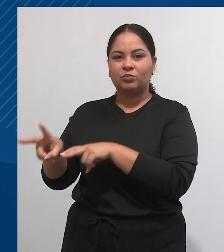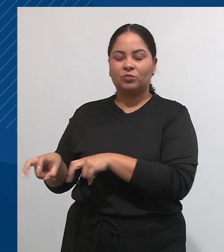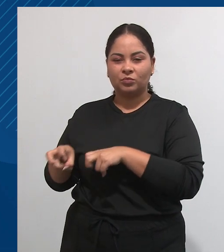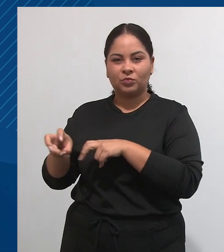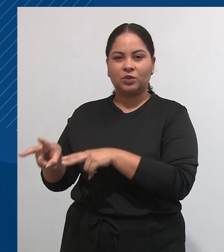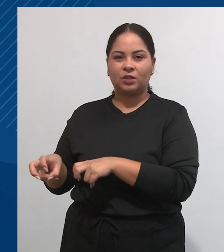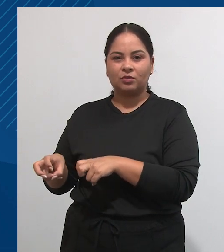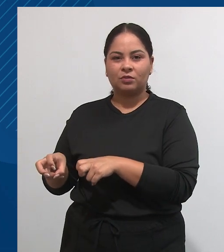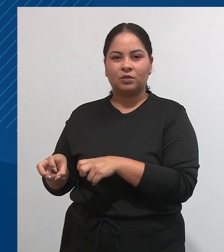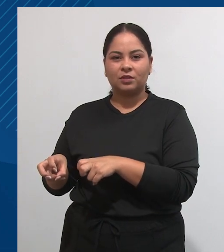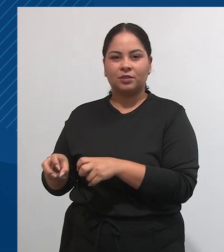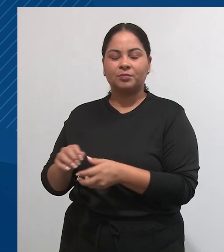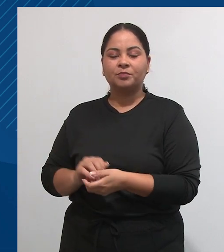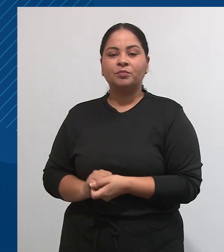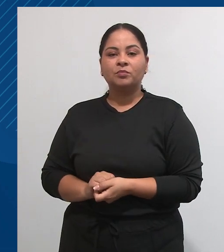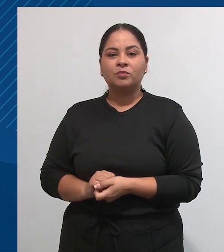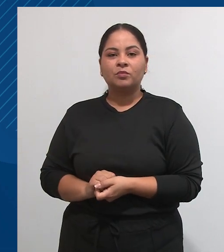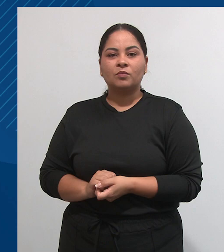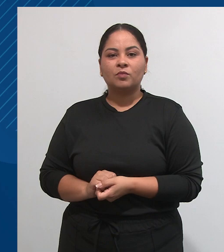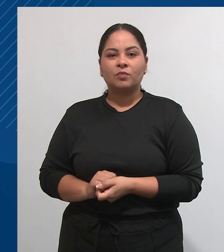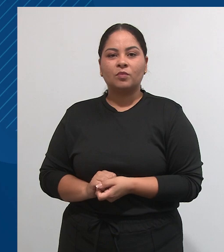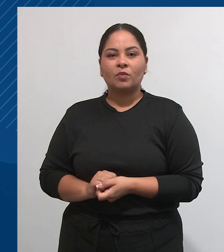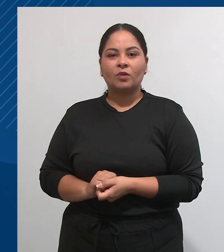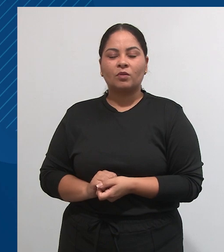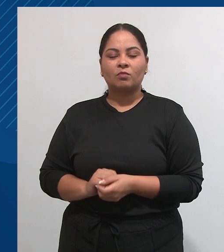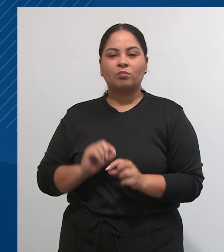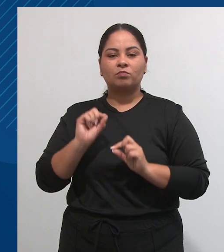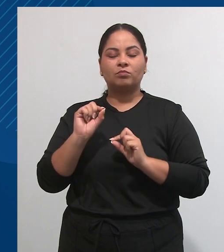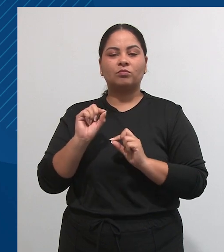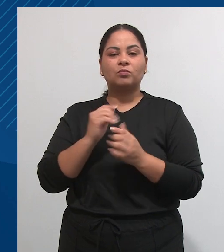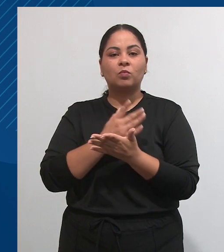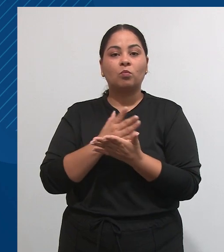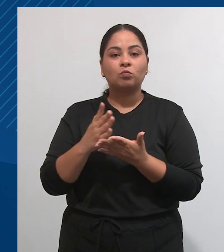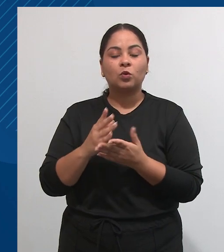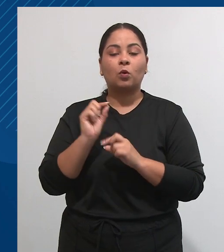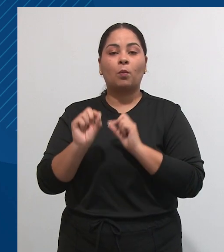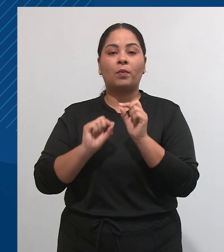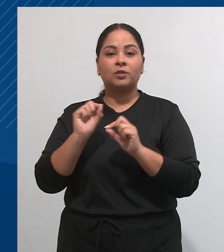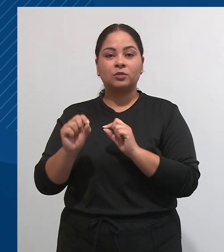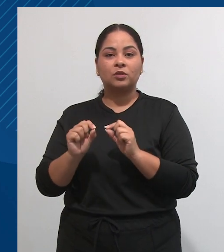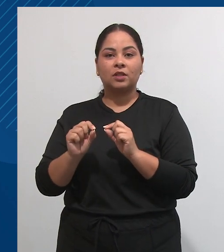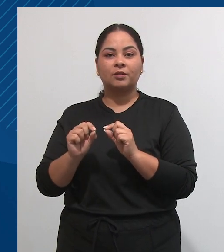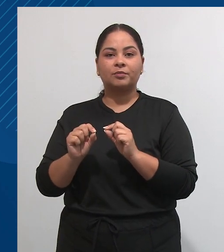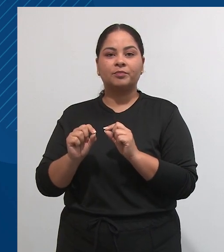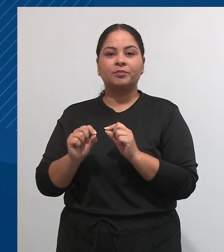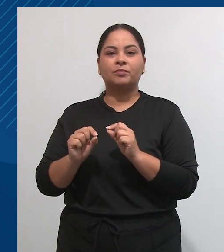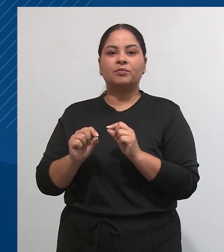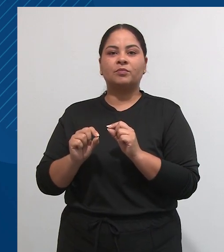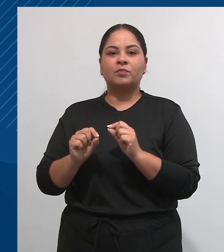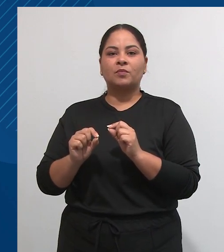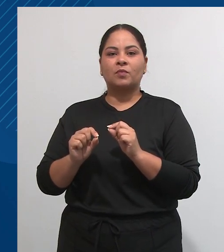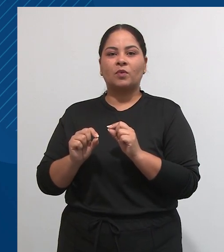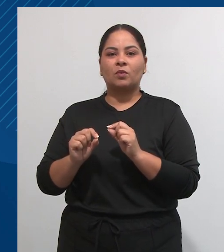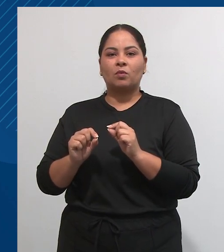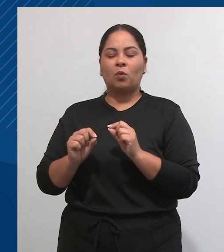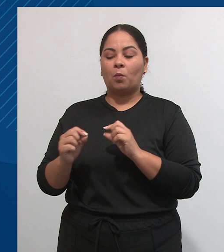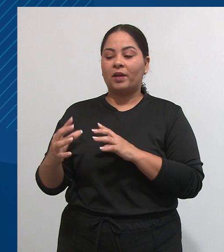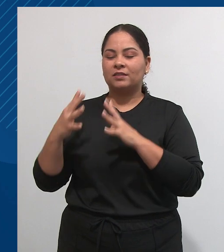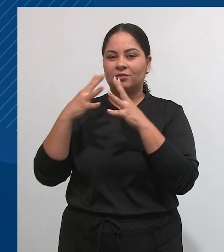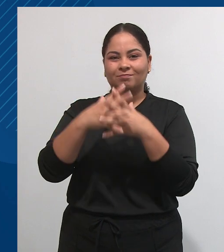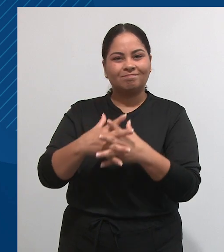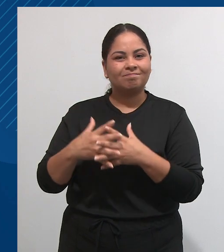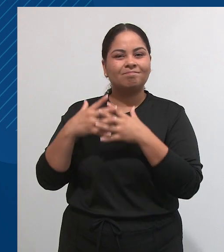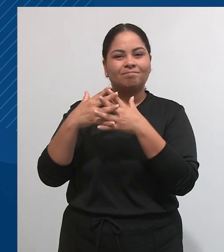dessas populações tradicionais, que são resultado desses seringais. E aí começa uma nova fase de